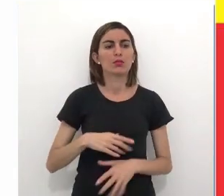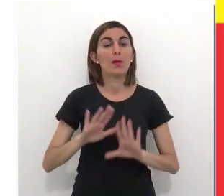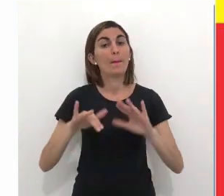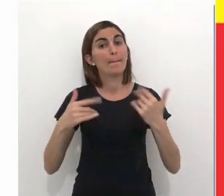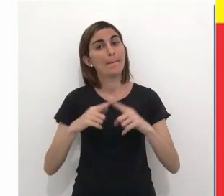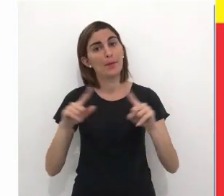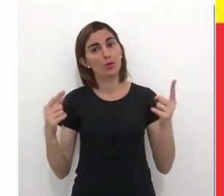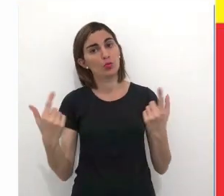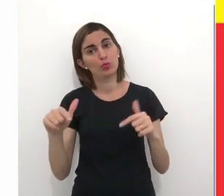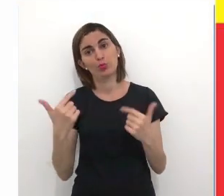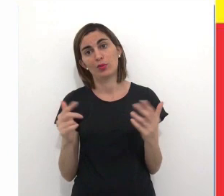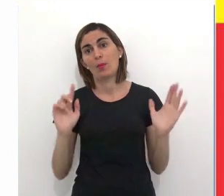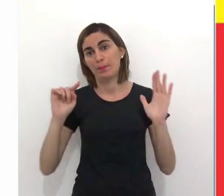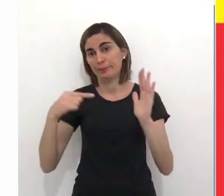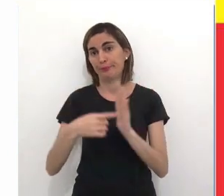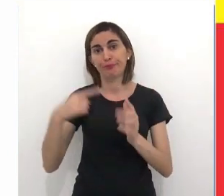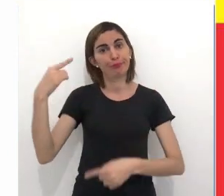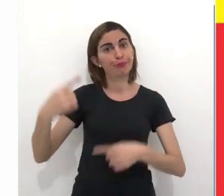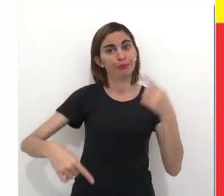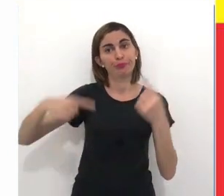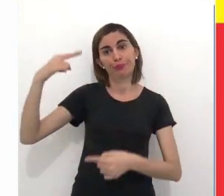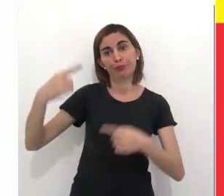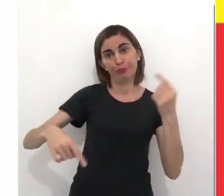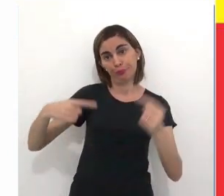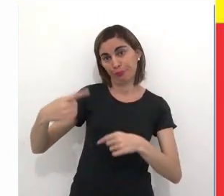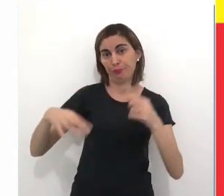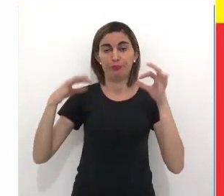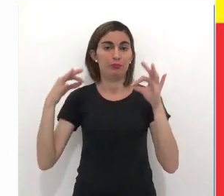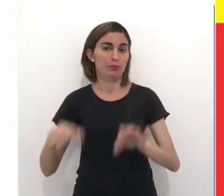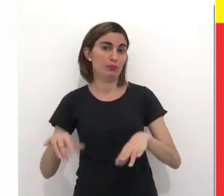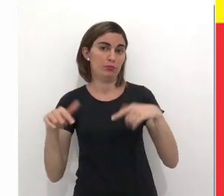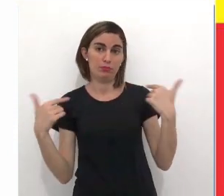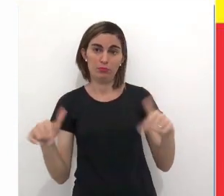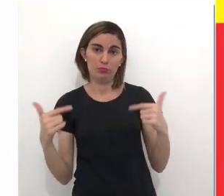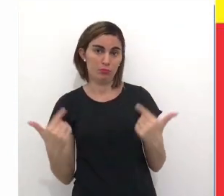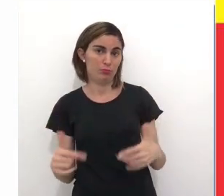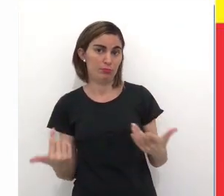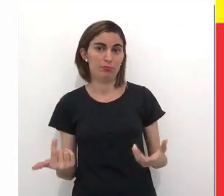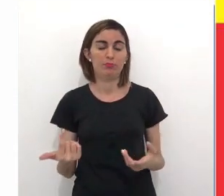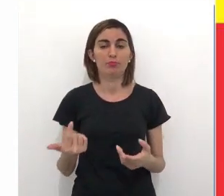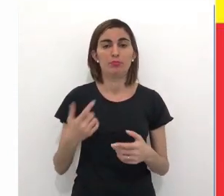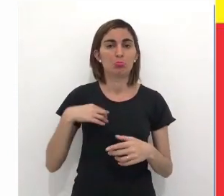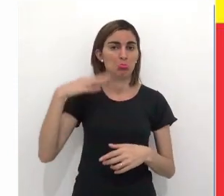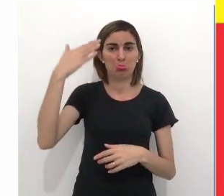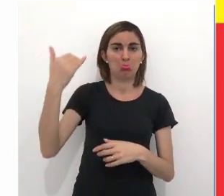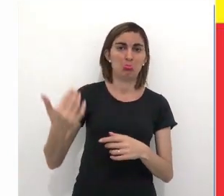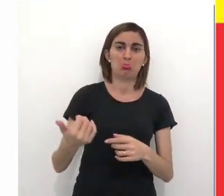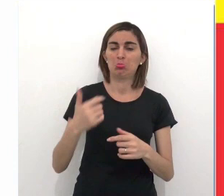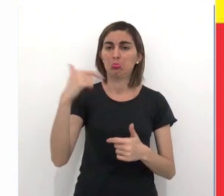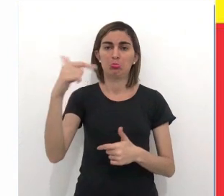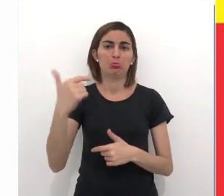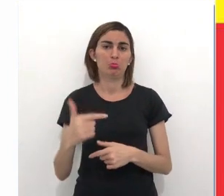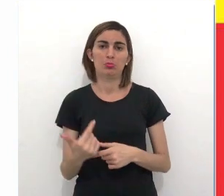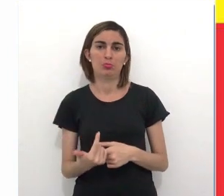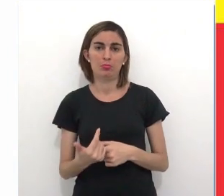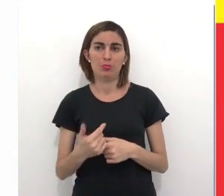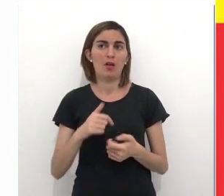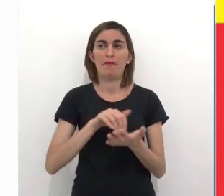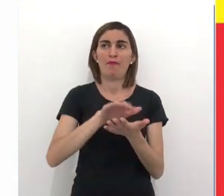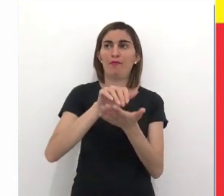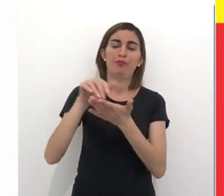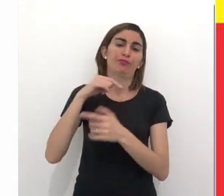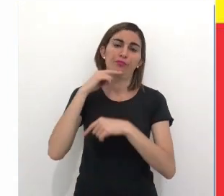Mas como não tinha objetivos políticos bem definidos, não obteve sucesso, né?